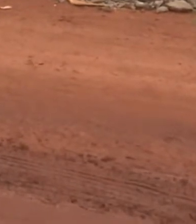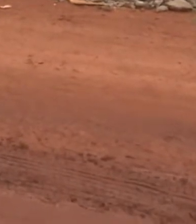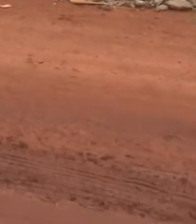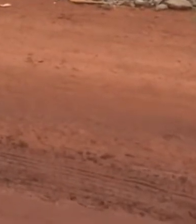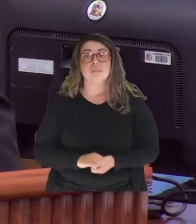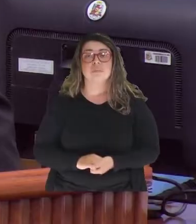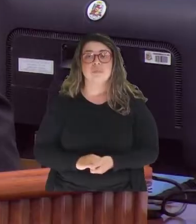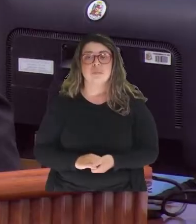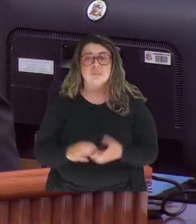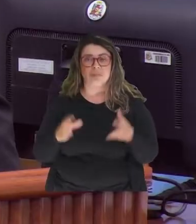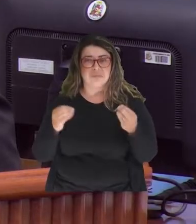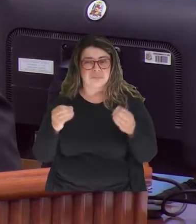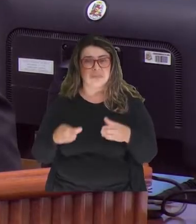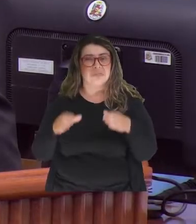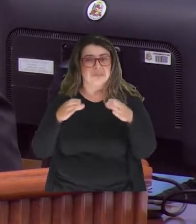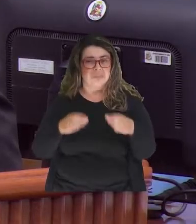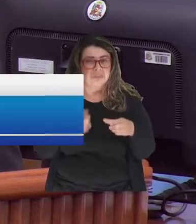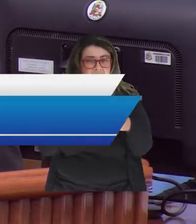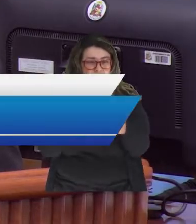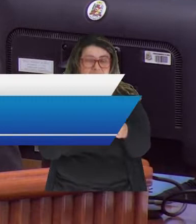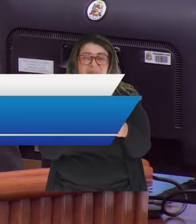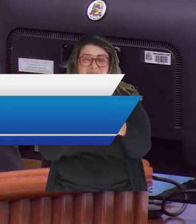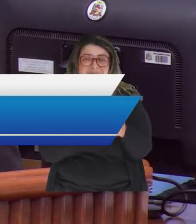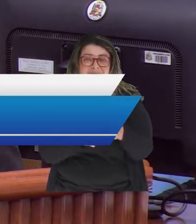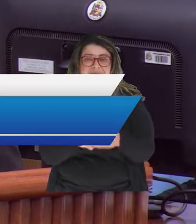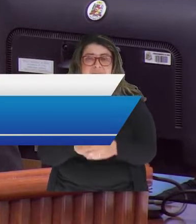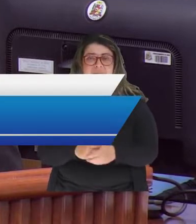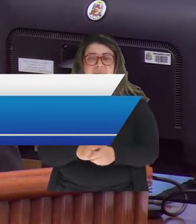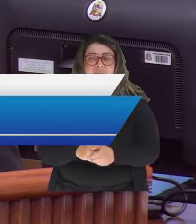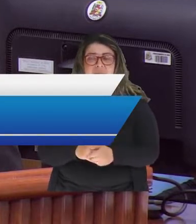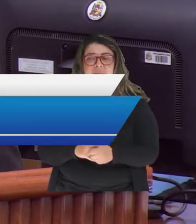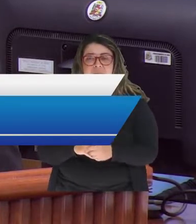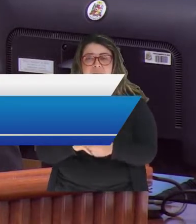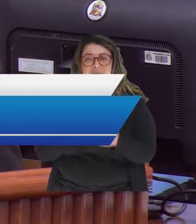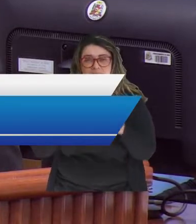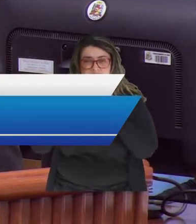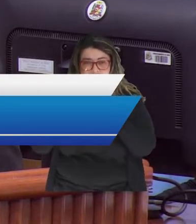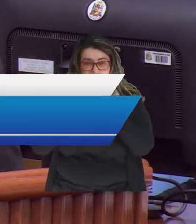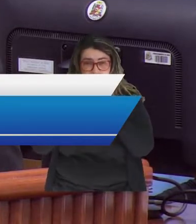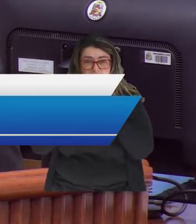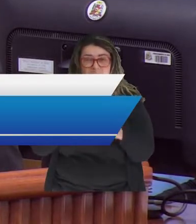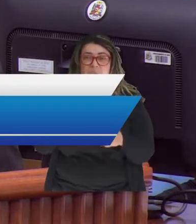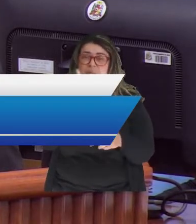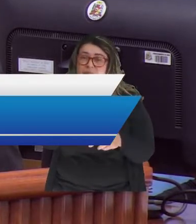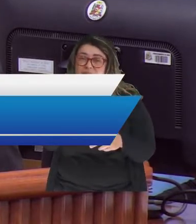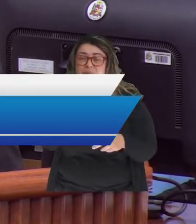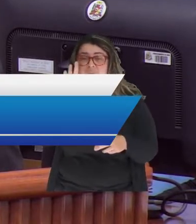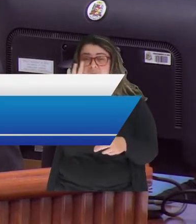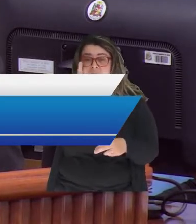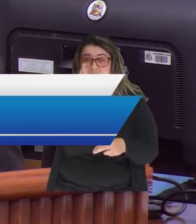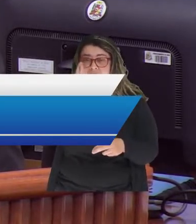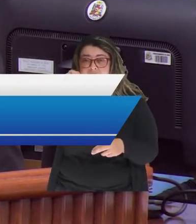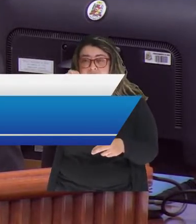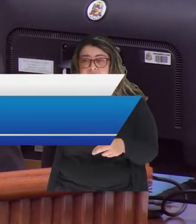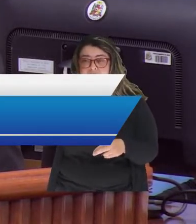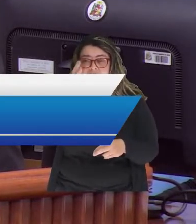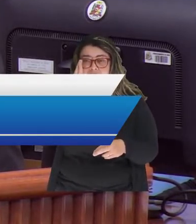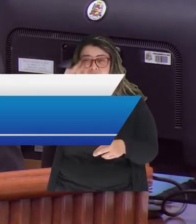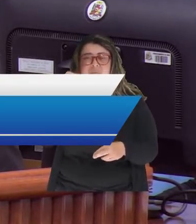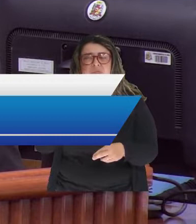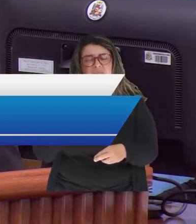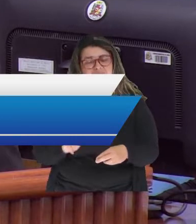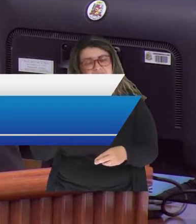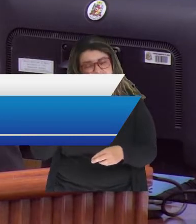vários outros pontos de descarte irregular na cidade ali Estrada da Água do Freire também uns essa de maneira alguma aquela